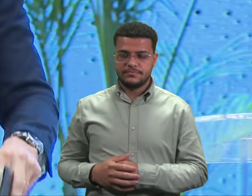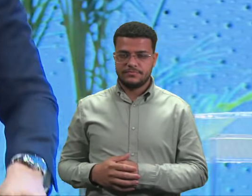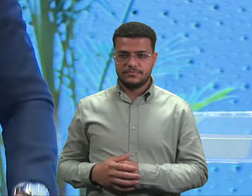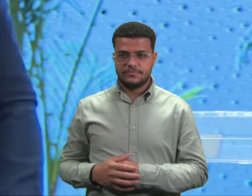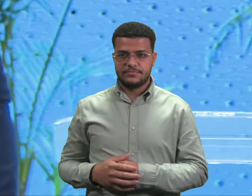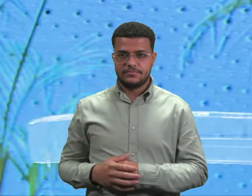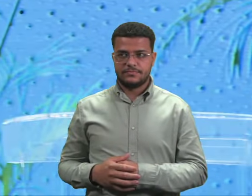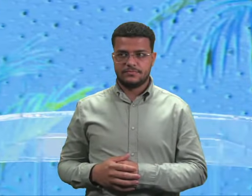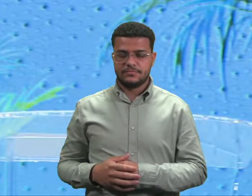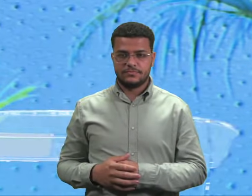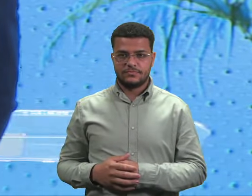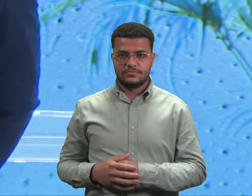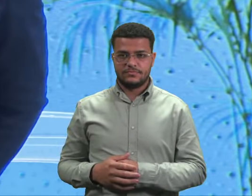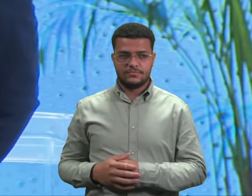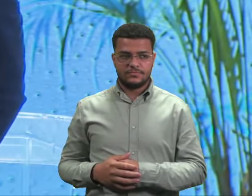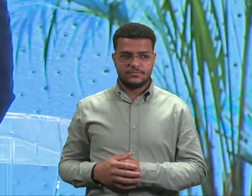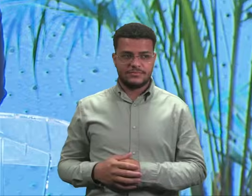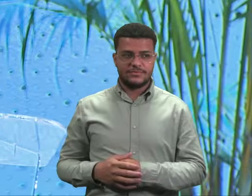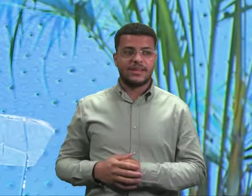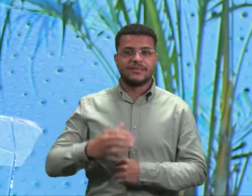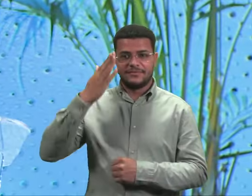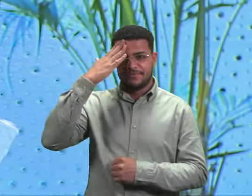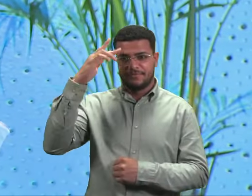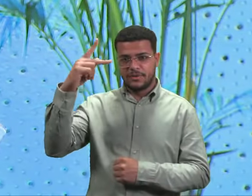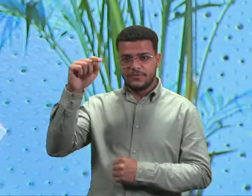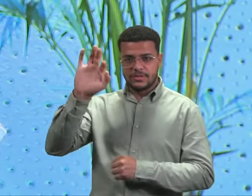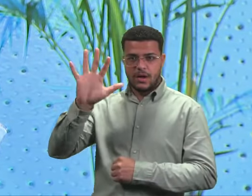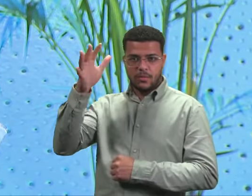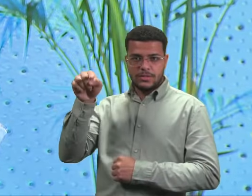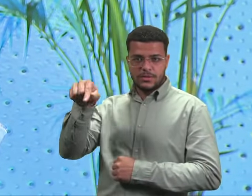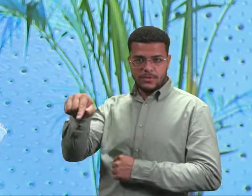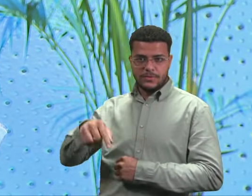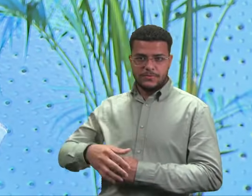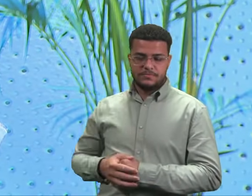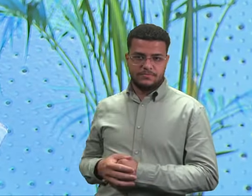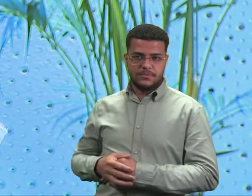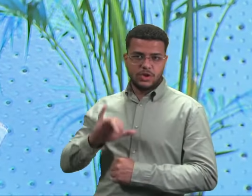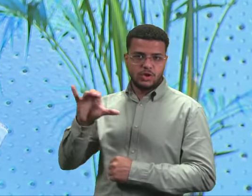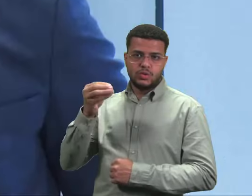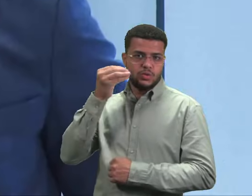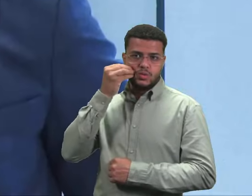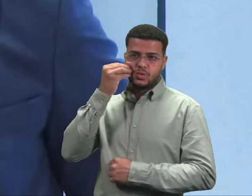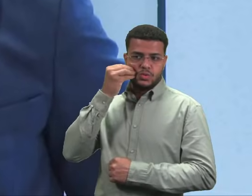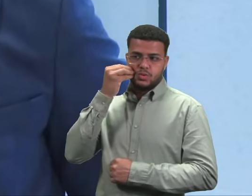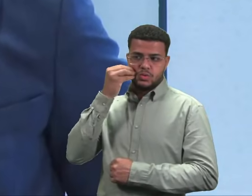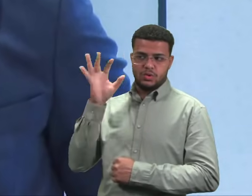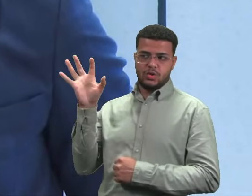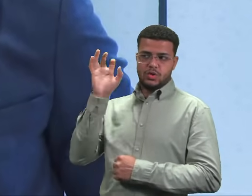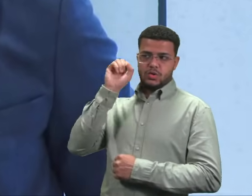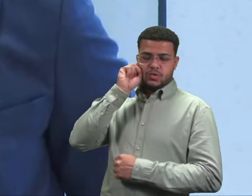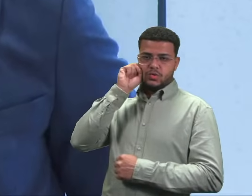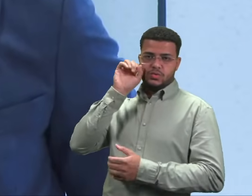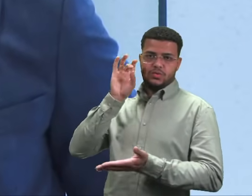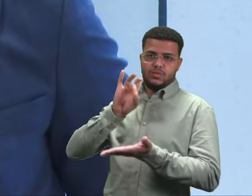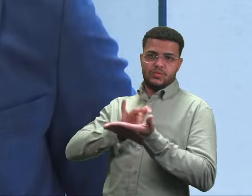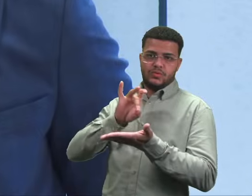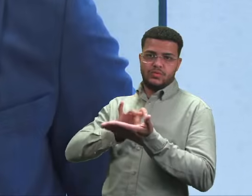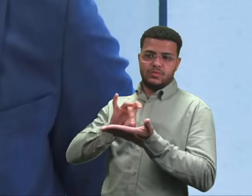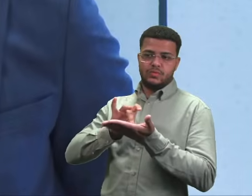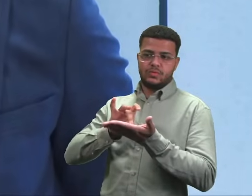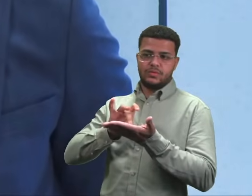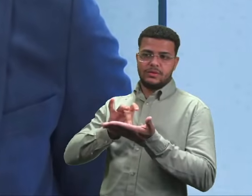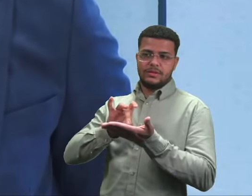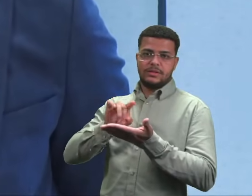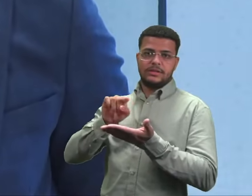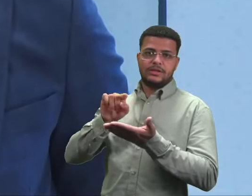Judas não ouviu o grande sermão que